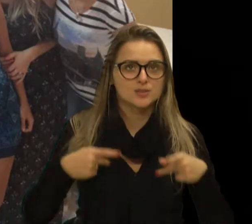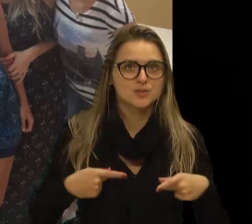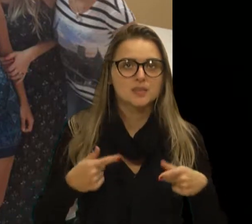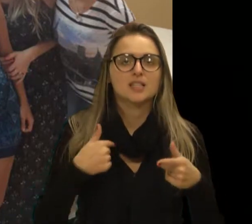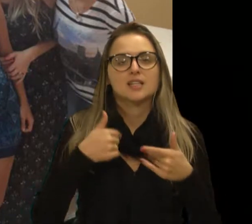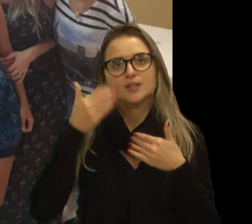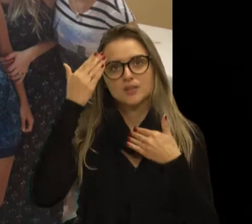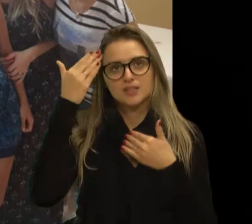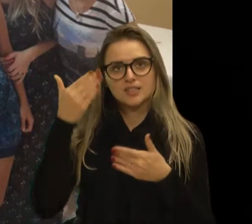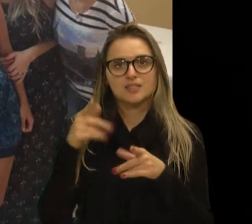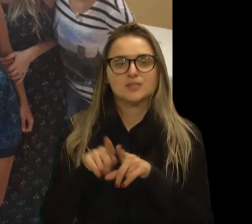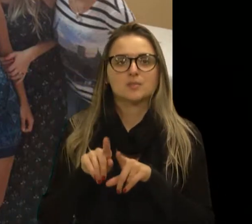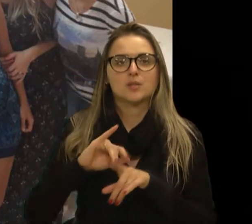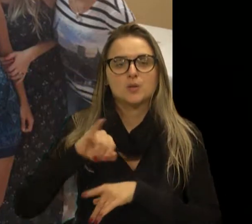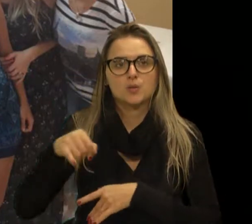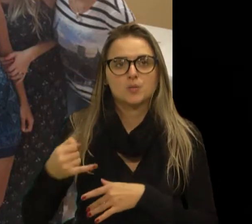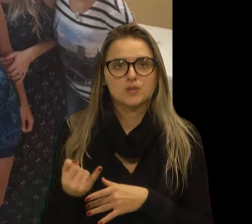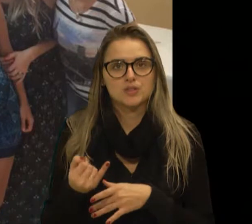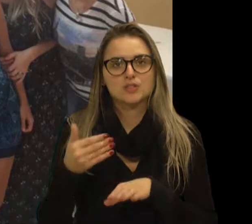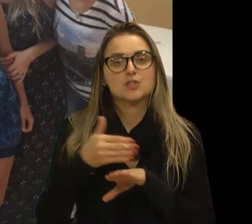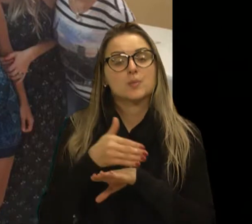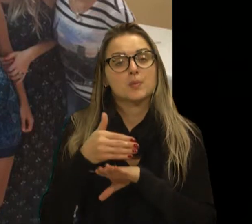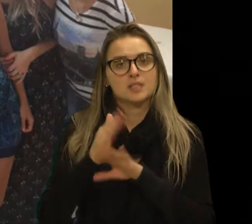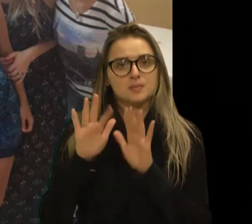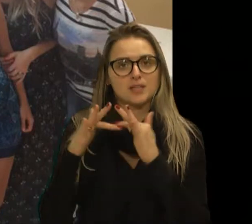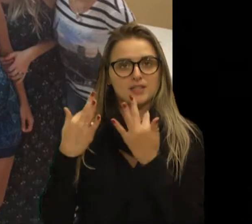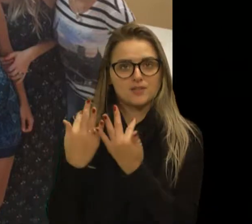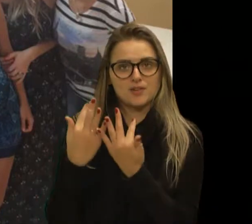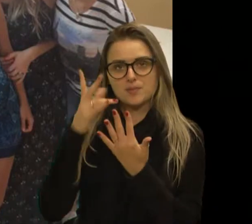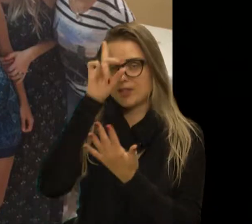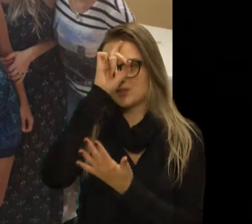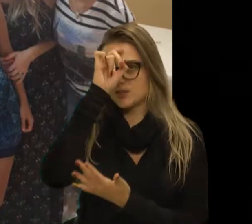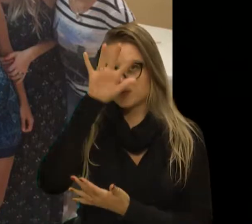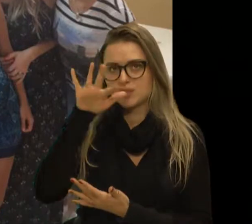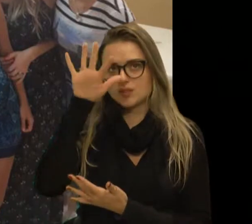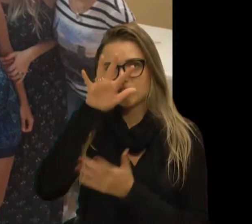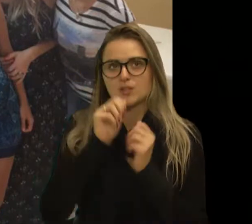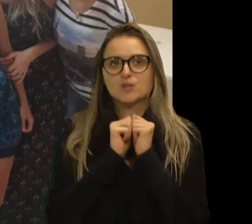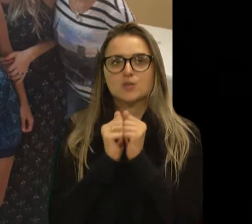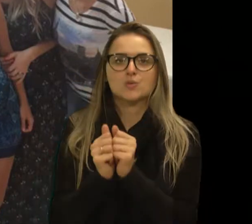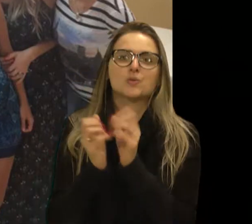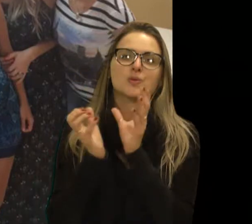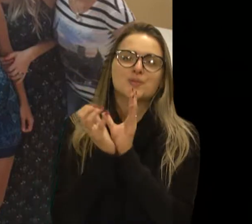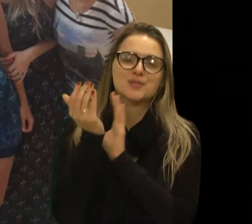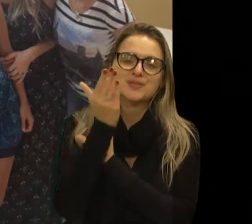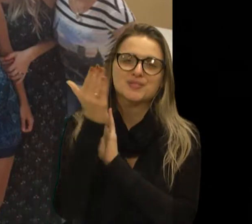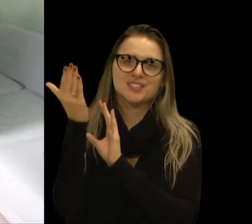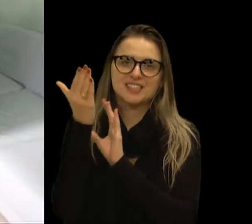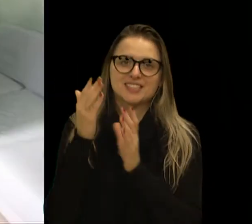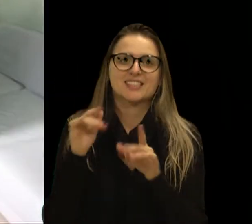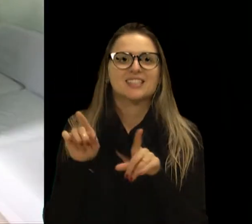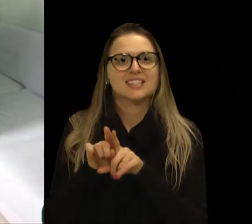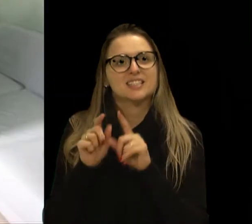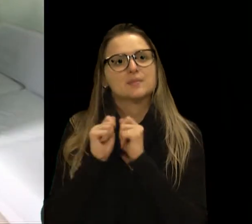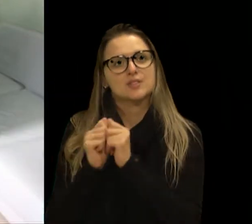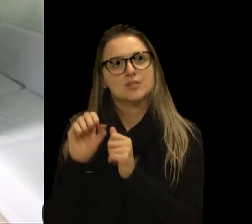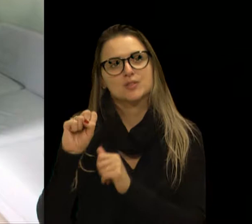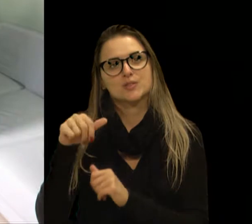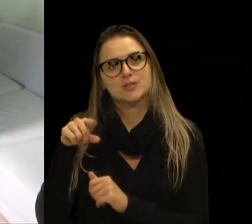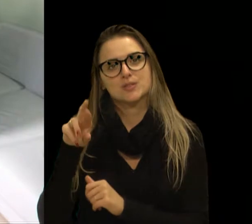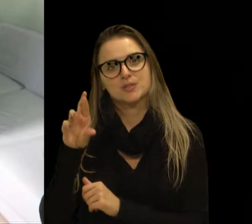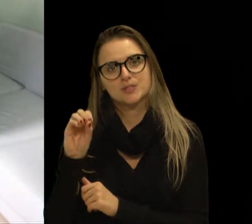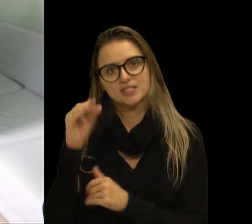a oportunidade de fazer parte dessa família do Hospital Geral, juntamente com os meus colegas aqui e o Sandro. Muito